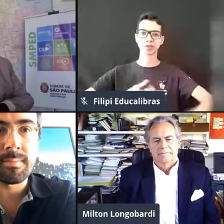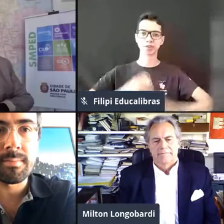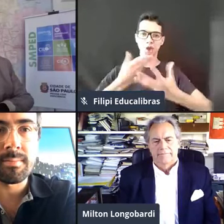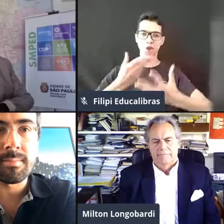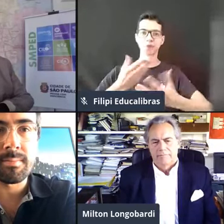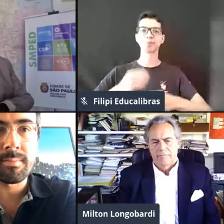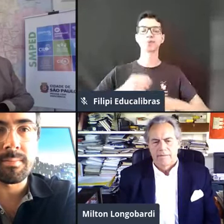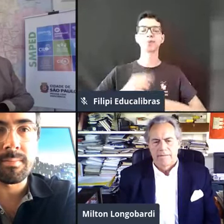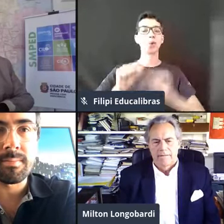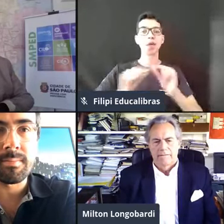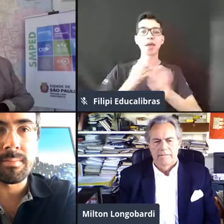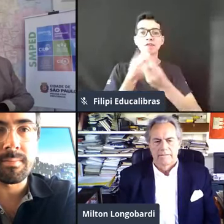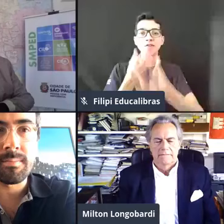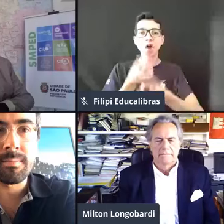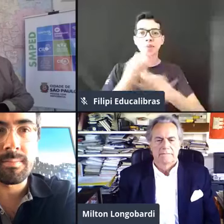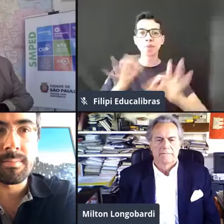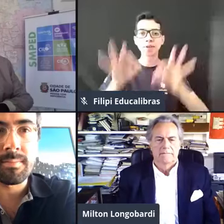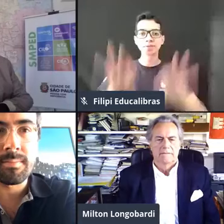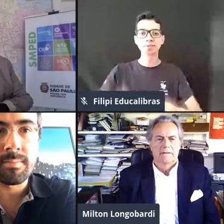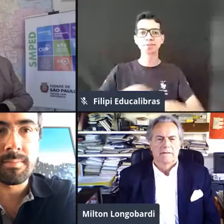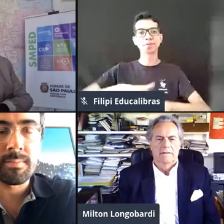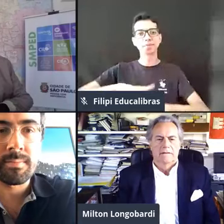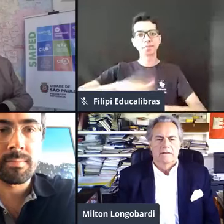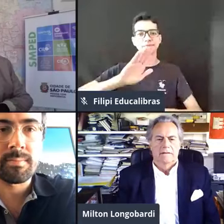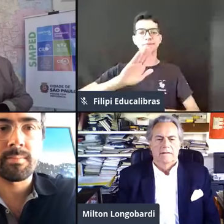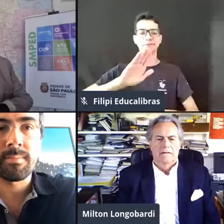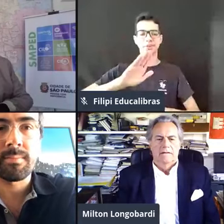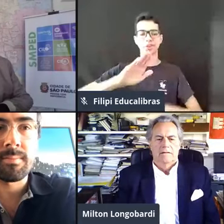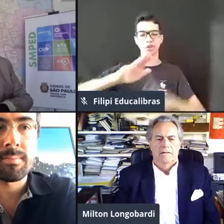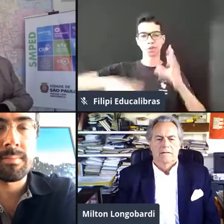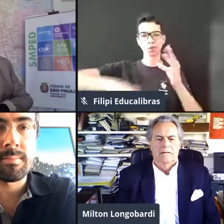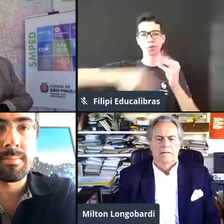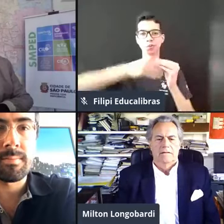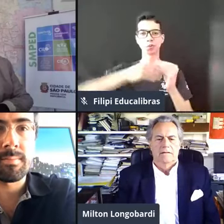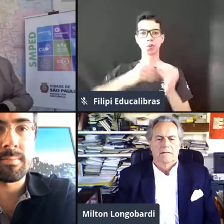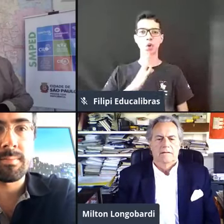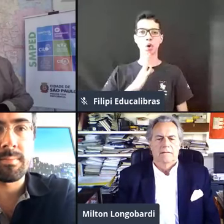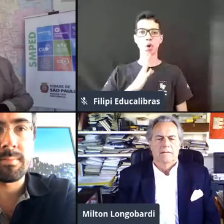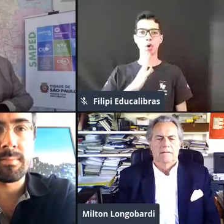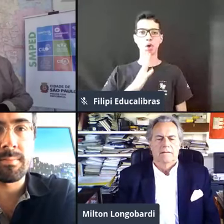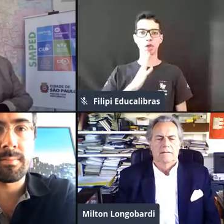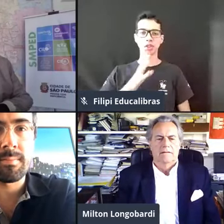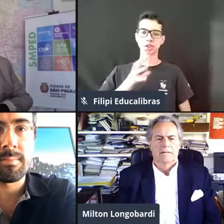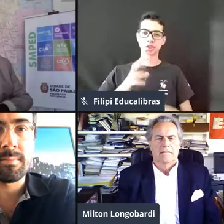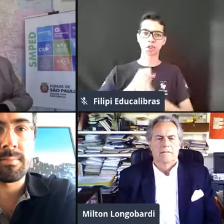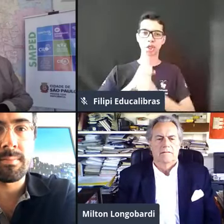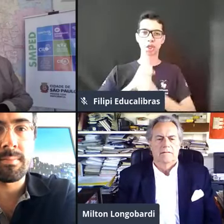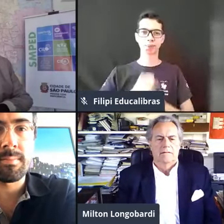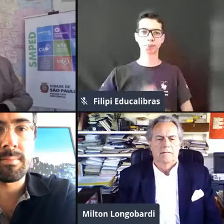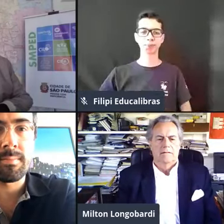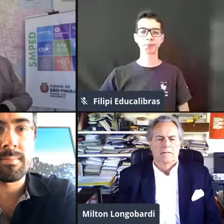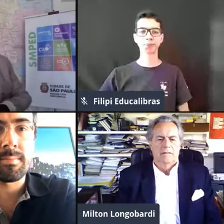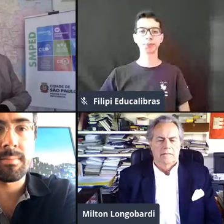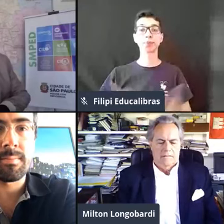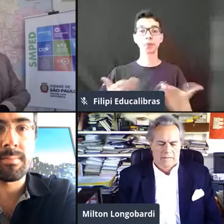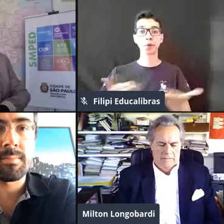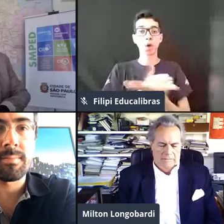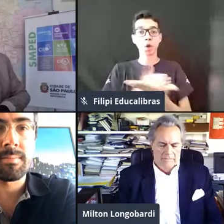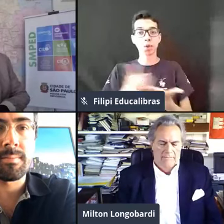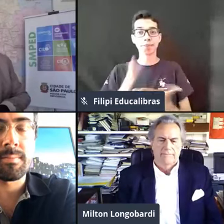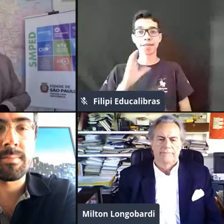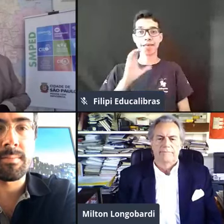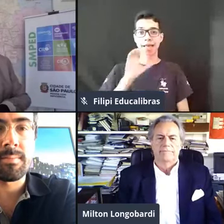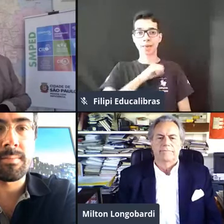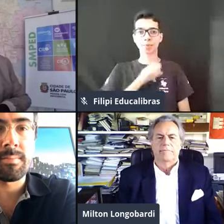estamos vivendo. Só para dar uma introdução rápida, né, e para contextualizar,